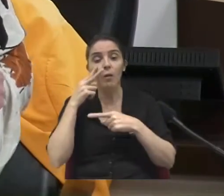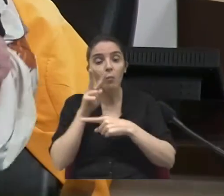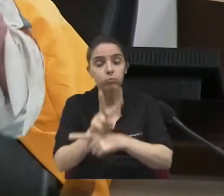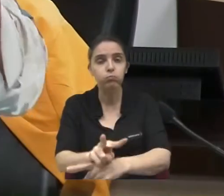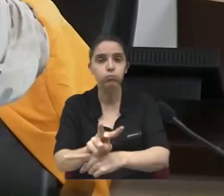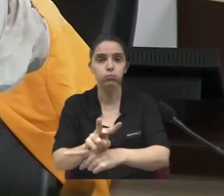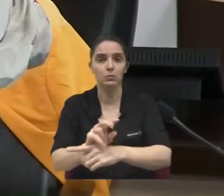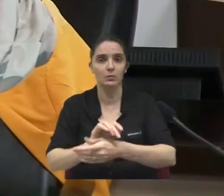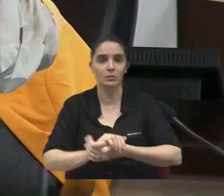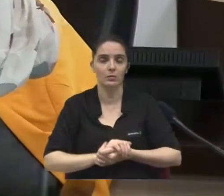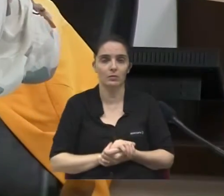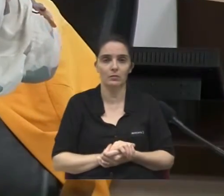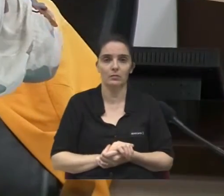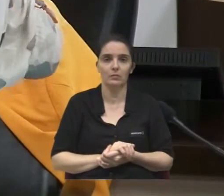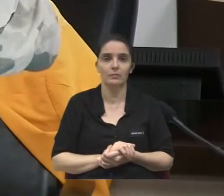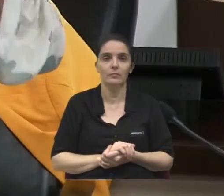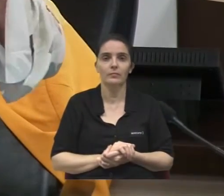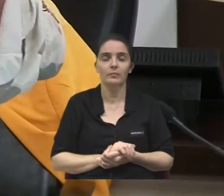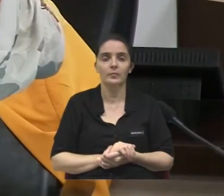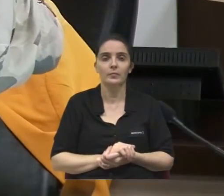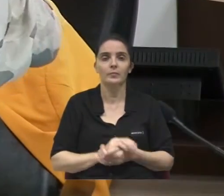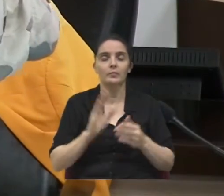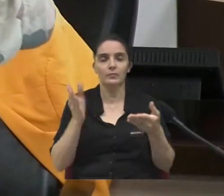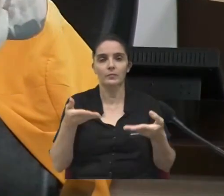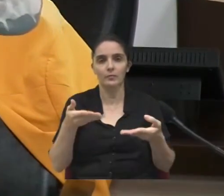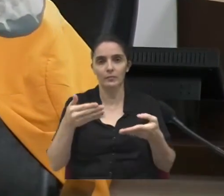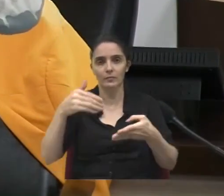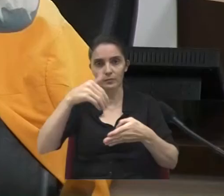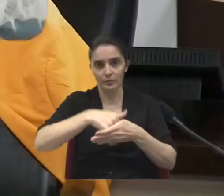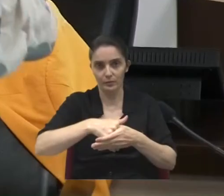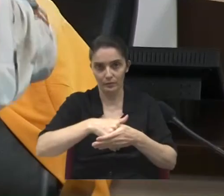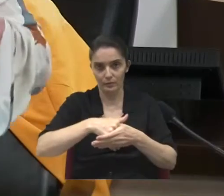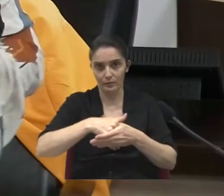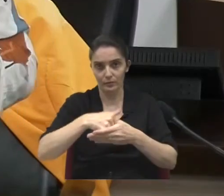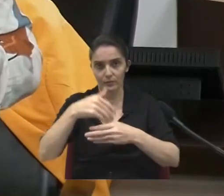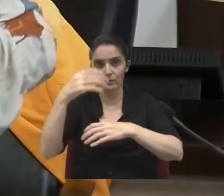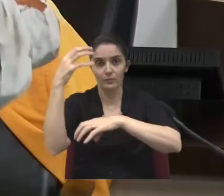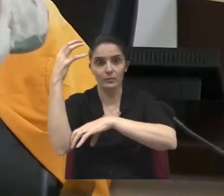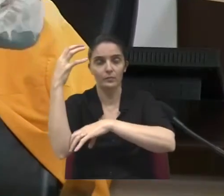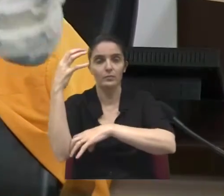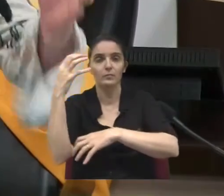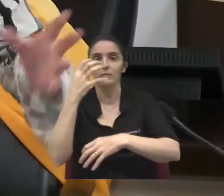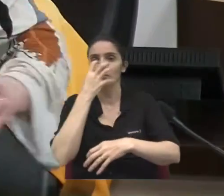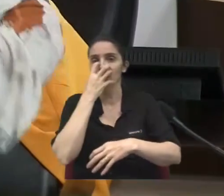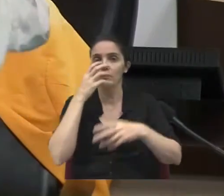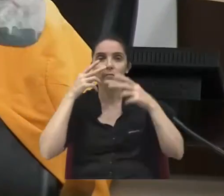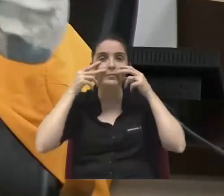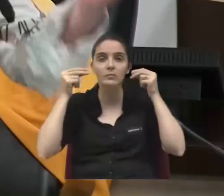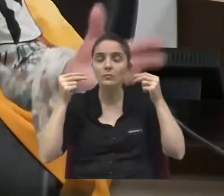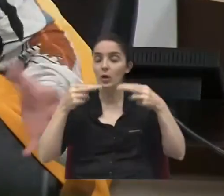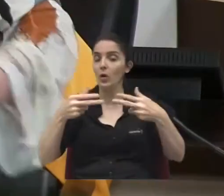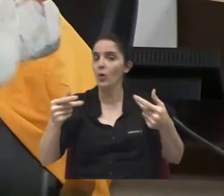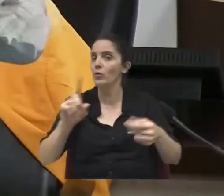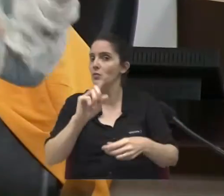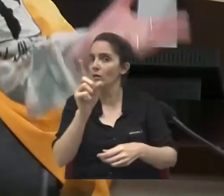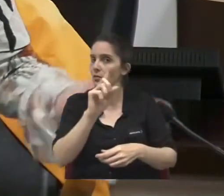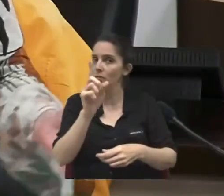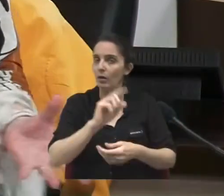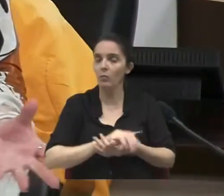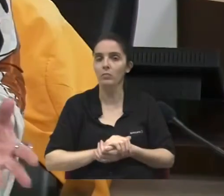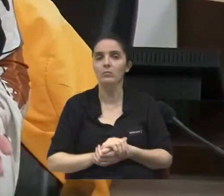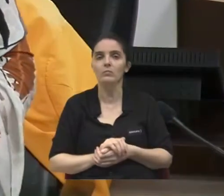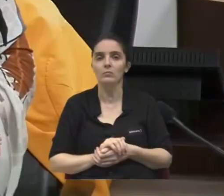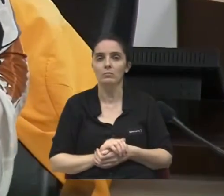está, essa semana votou no Senado, né? Que cachorro e gato já não é mais coisa, essa questão animal está aflorando a